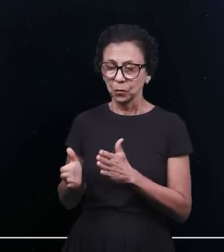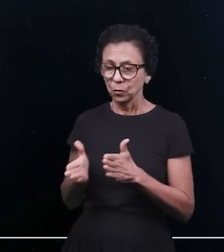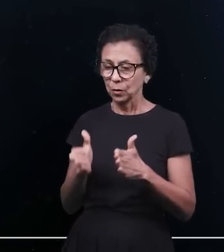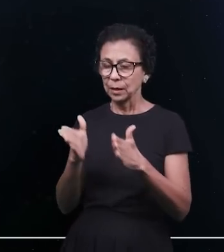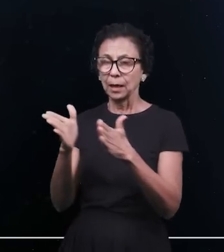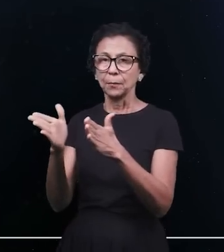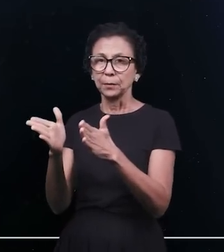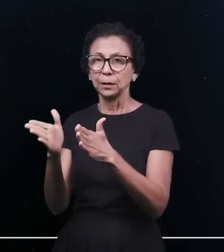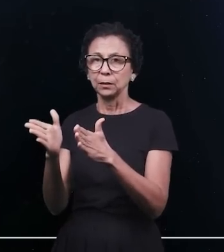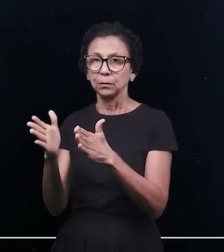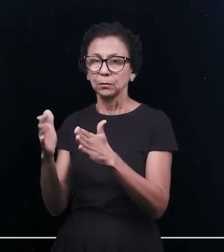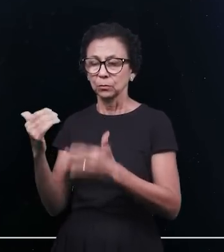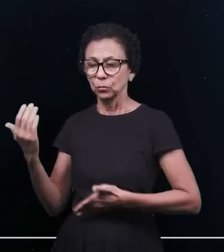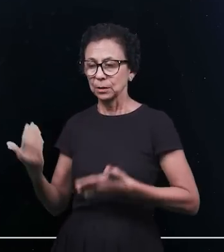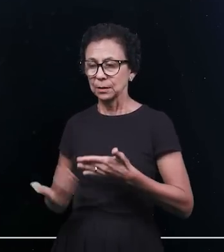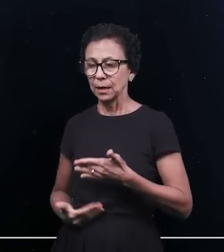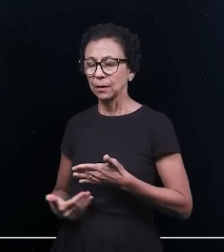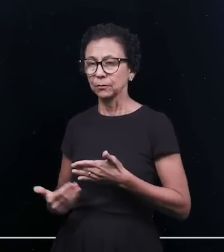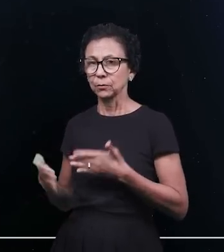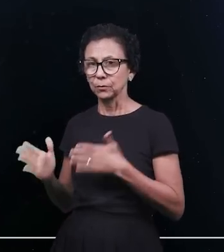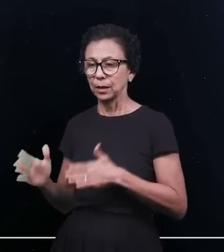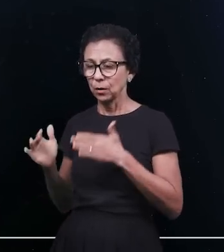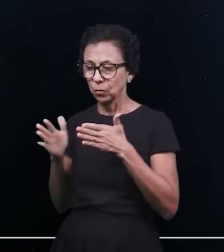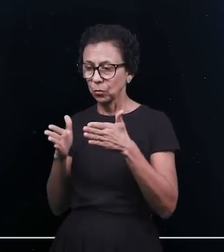é desviar-se do mal.